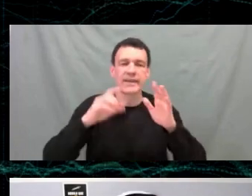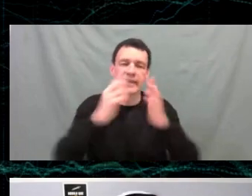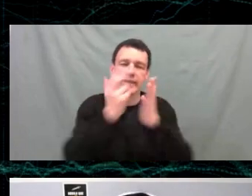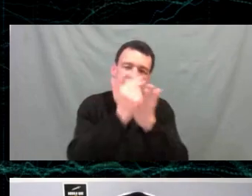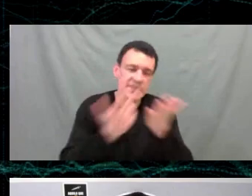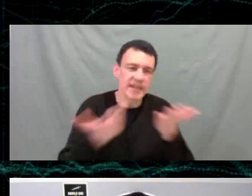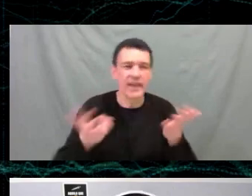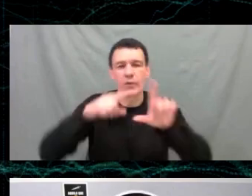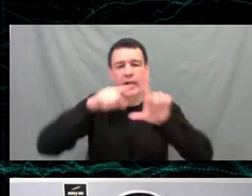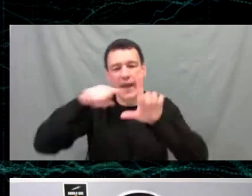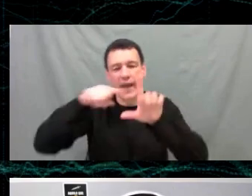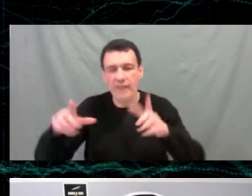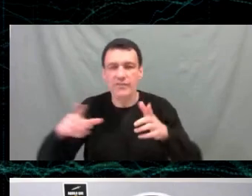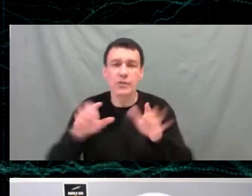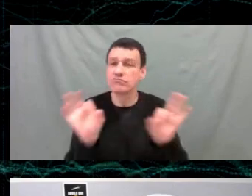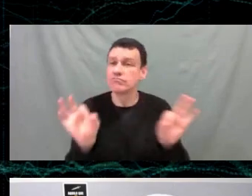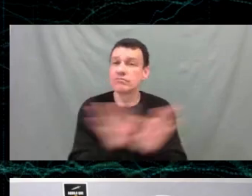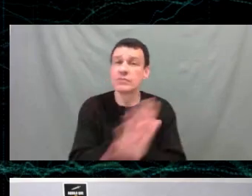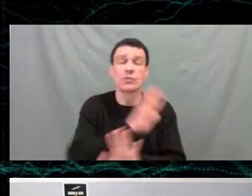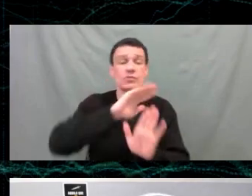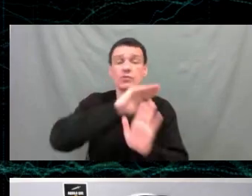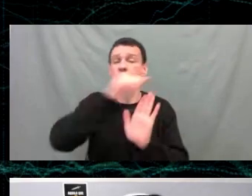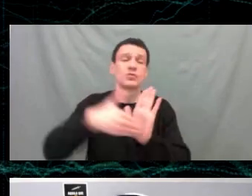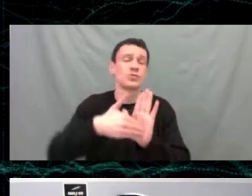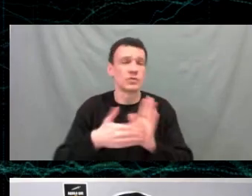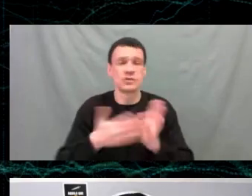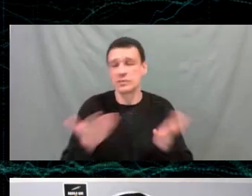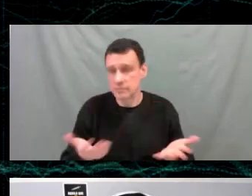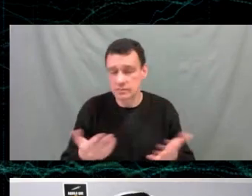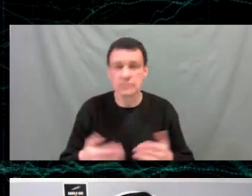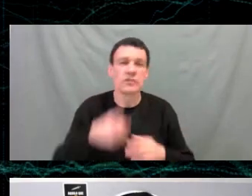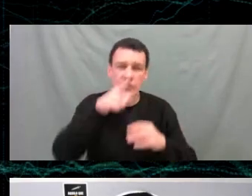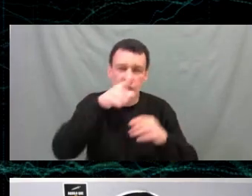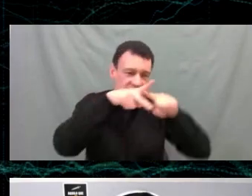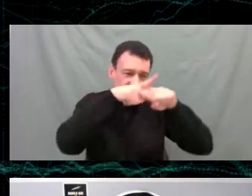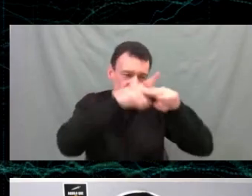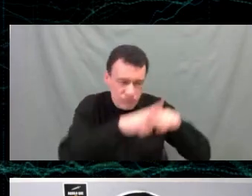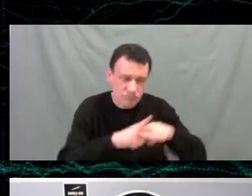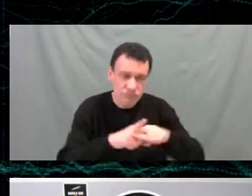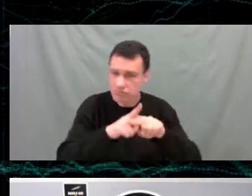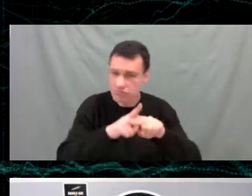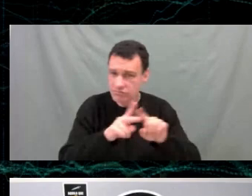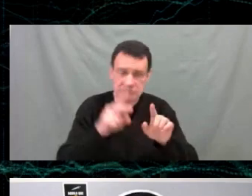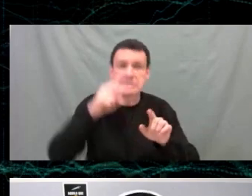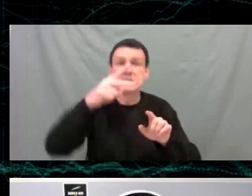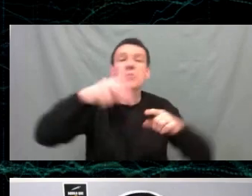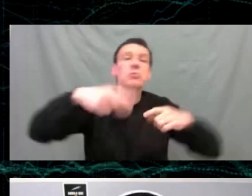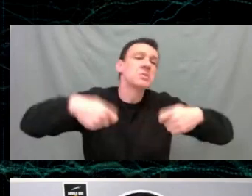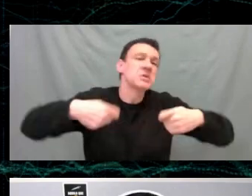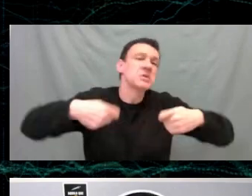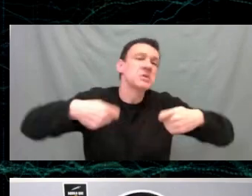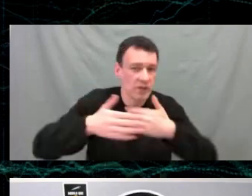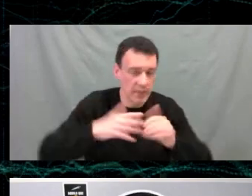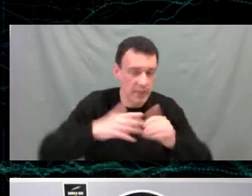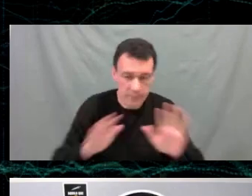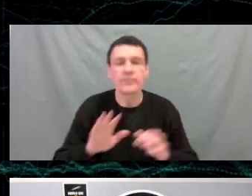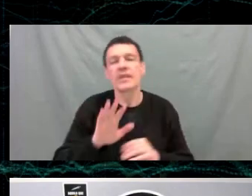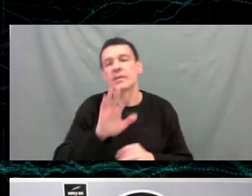já prontas para que você possa configurar e adequar para a tua necessidade. Então, por exemplo, se eu vier aqui no template, o próprio template do